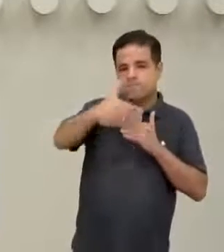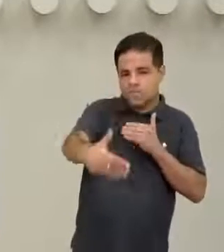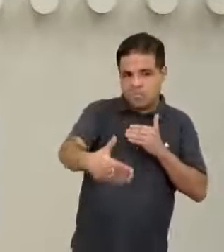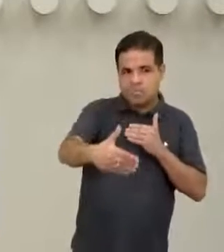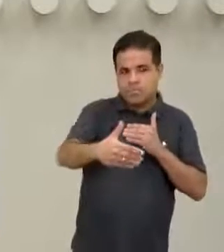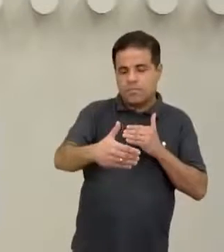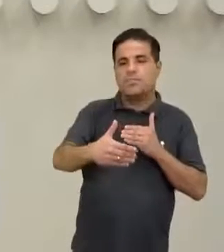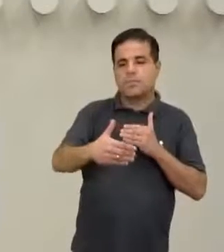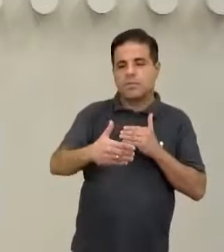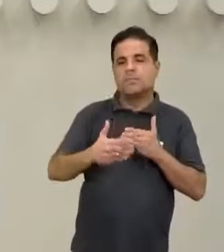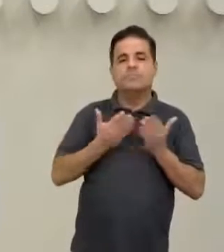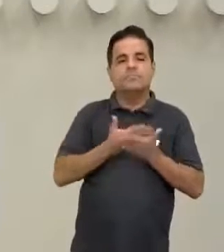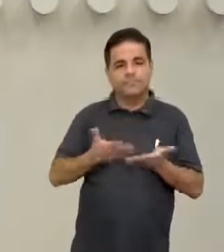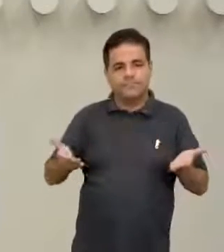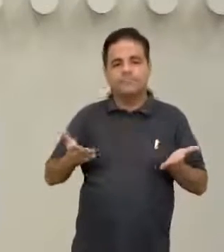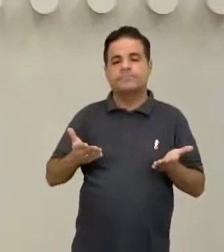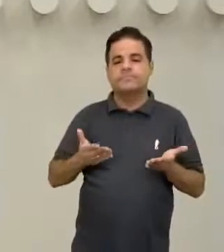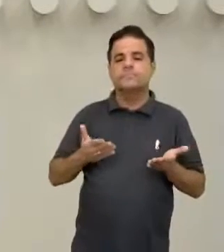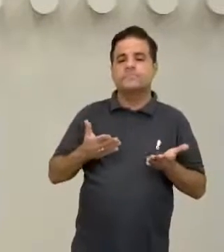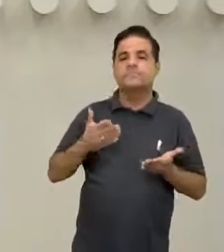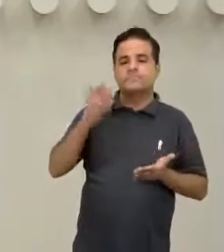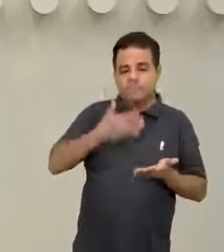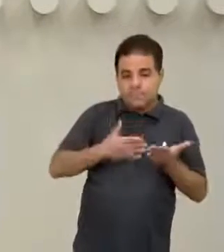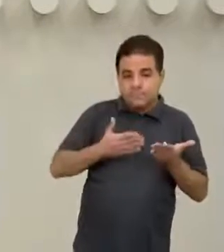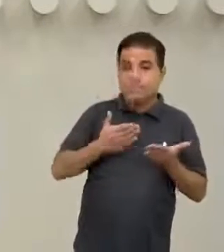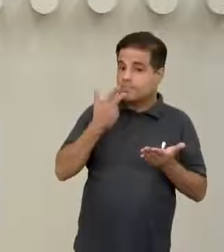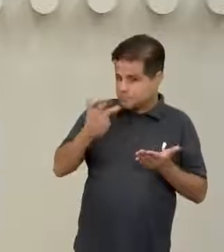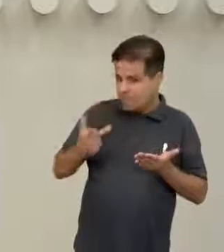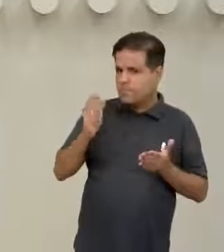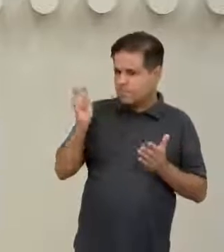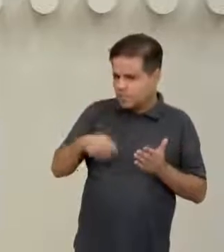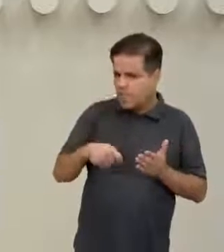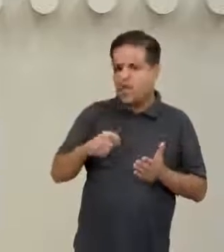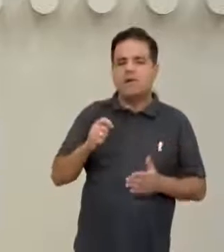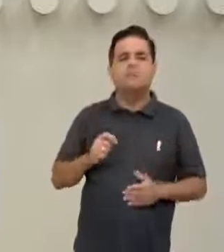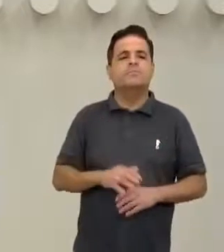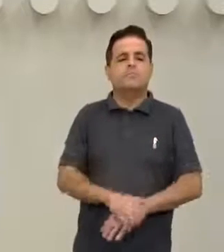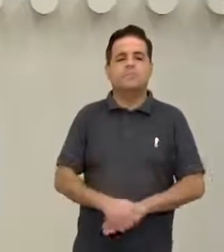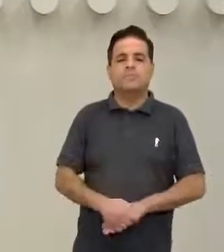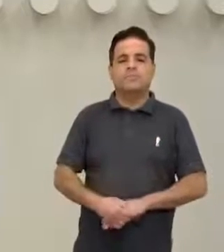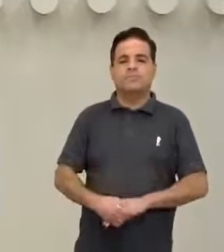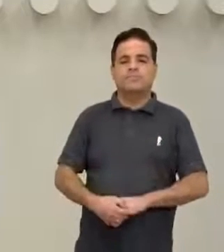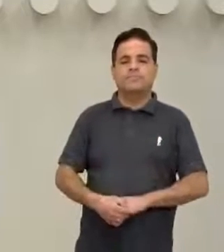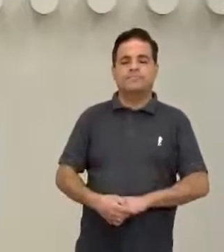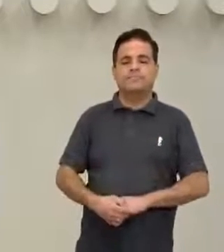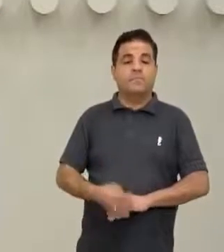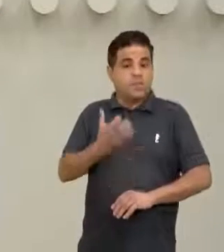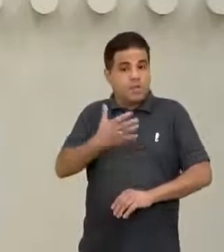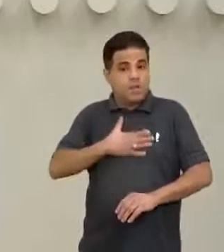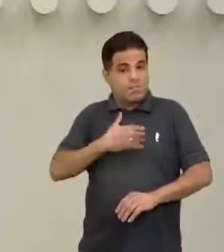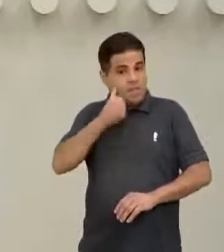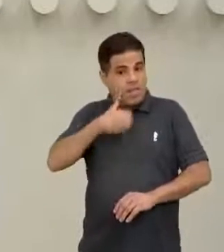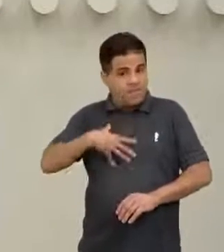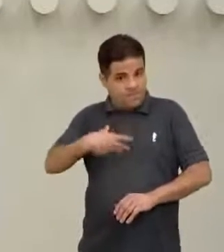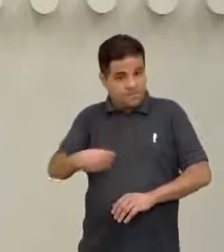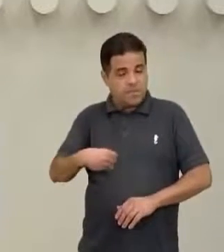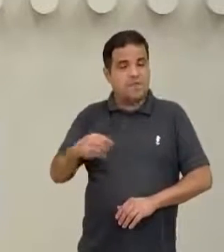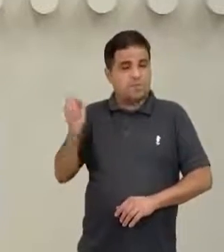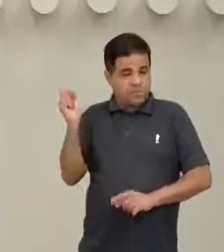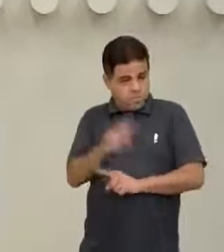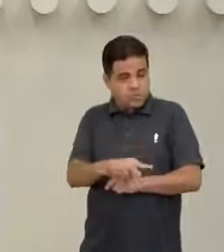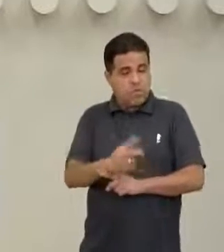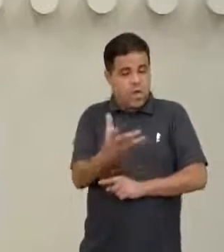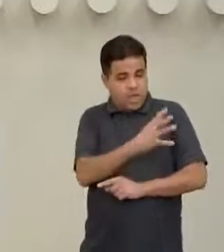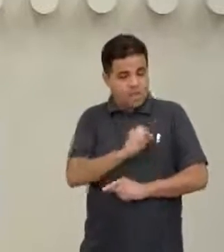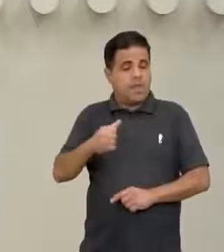12, né? Que a Olimpíada vai ser mais cedo um pouquinho. Vai ser mais cedo, não, vai ser no horário, mas que seja, na data. Olha só, eu quero que a minha filha seja campeã com